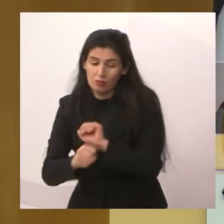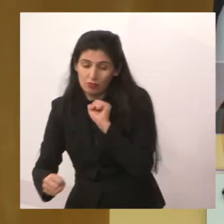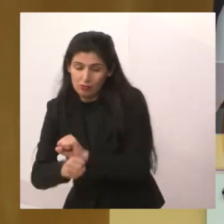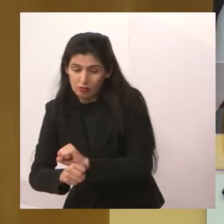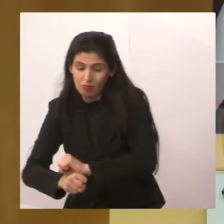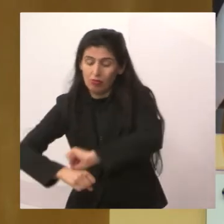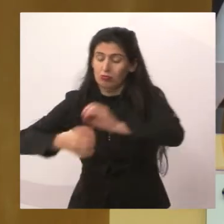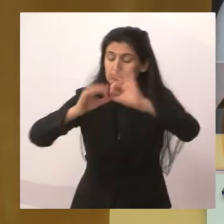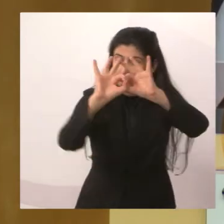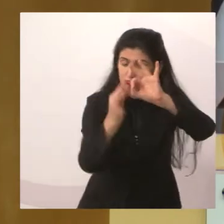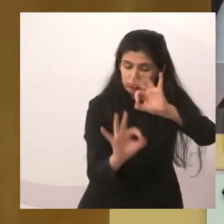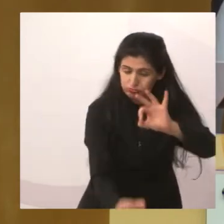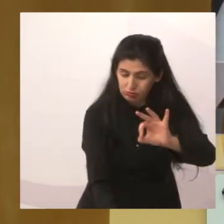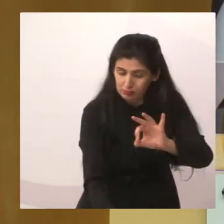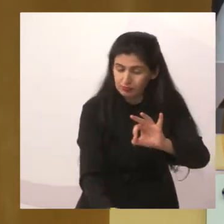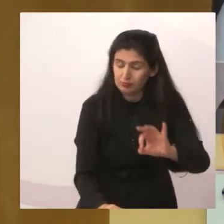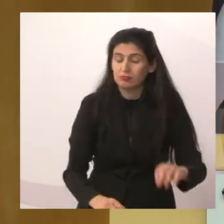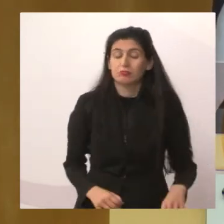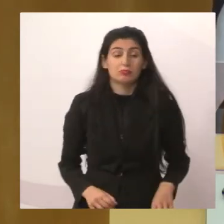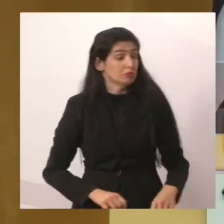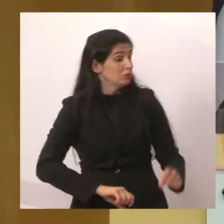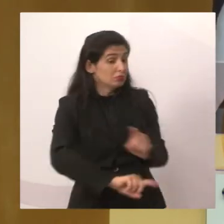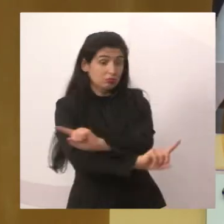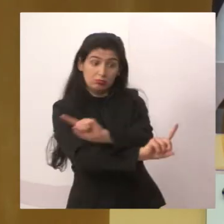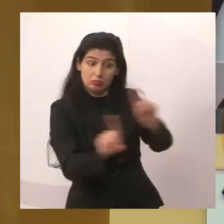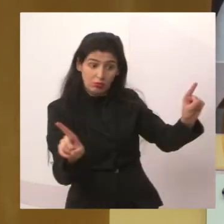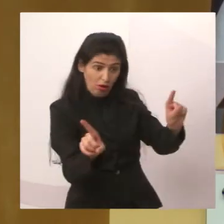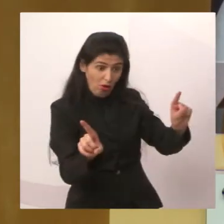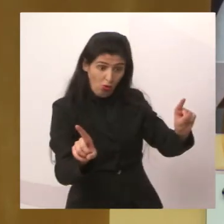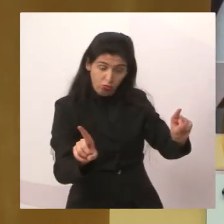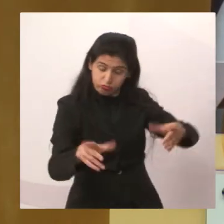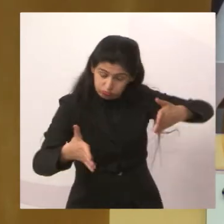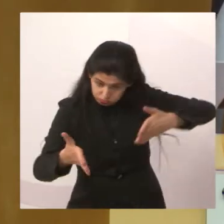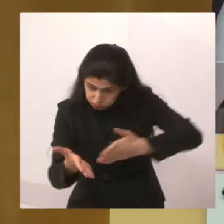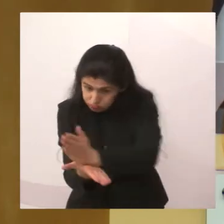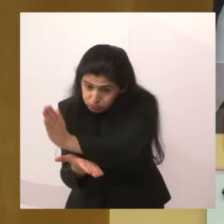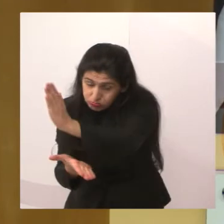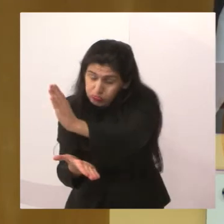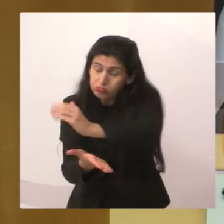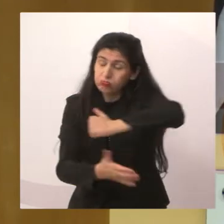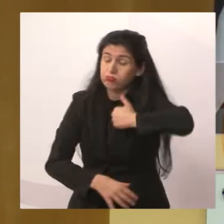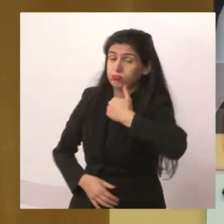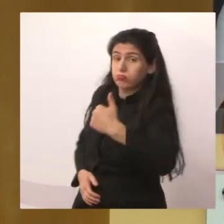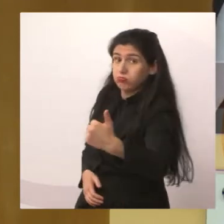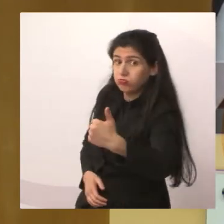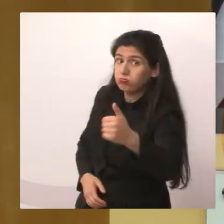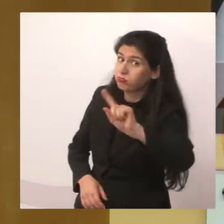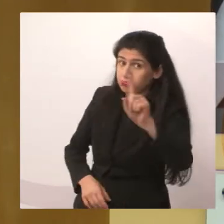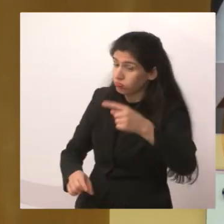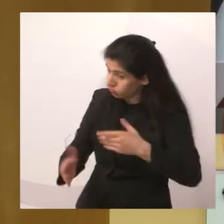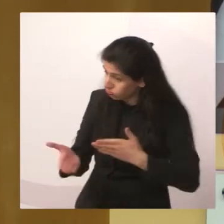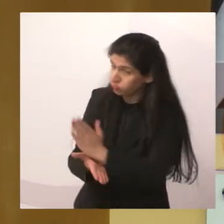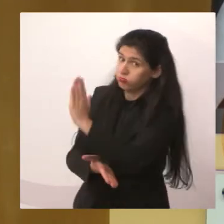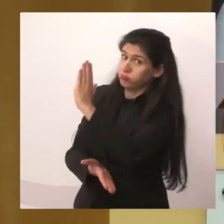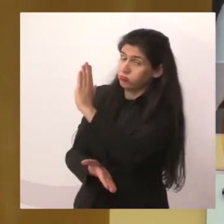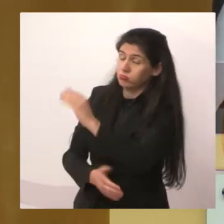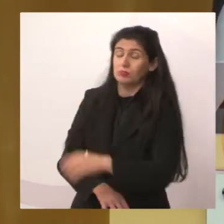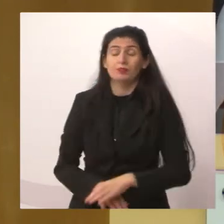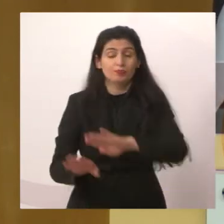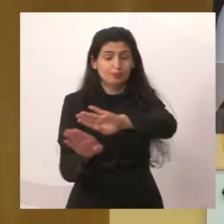não deliberassem sobre a matéria. E nos casos, como já votamos, referente aos anos